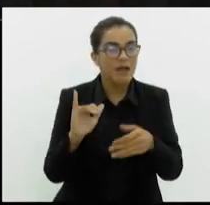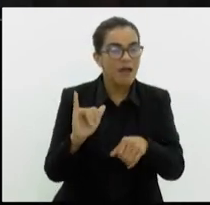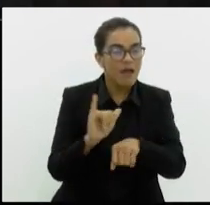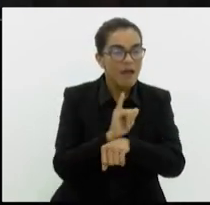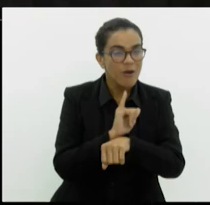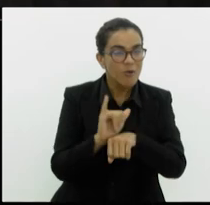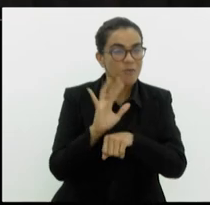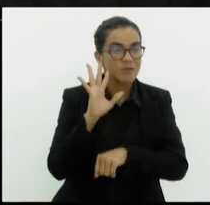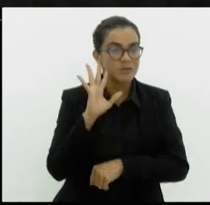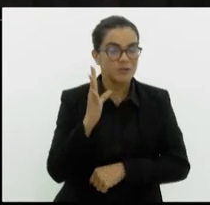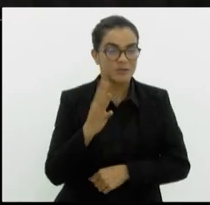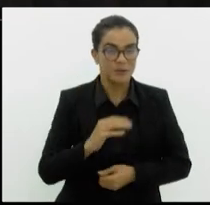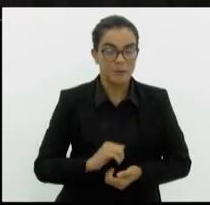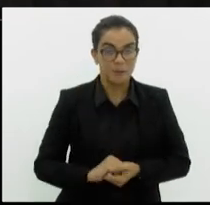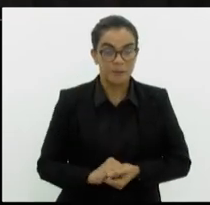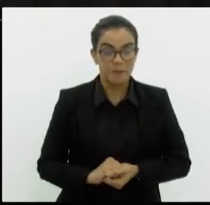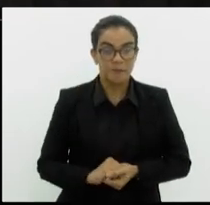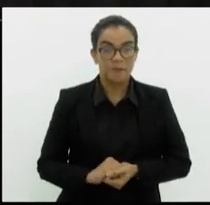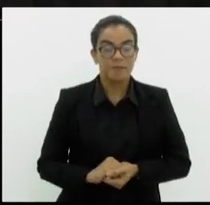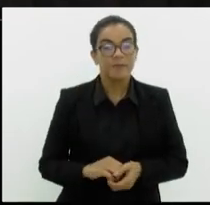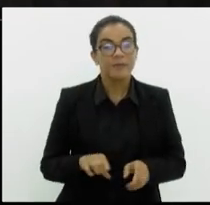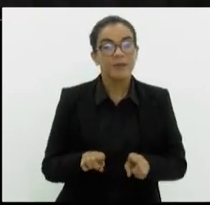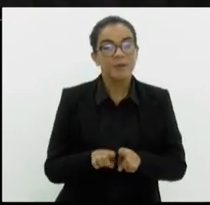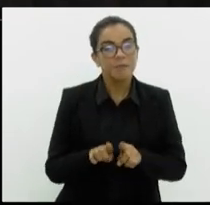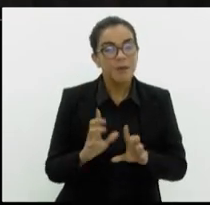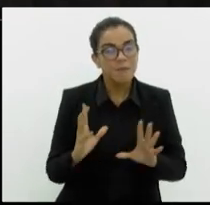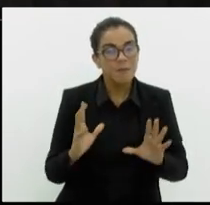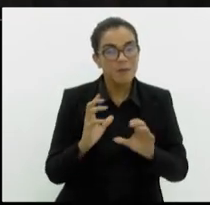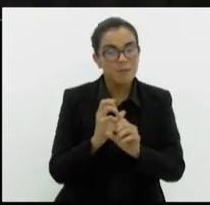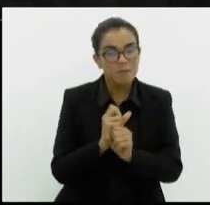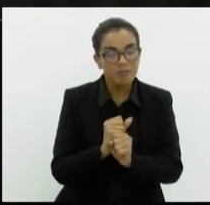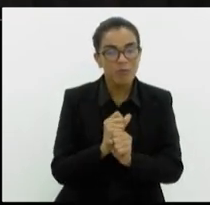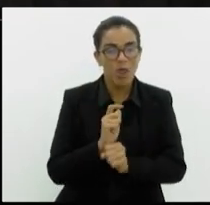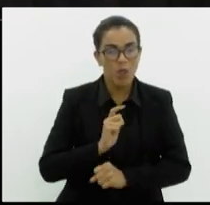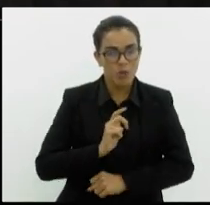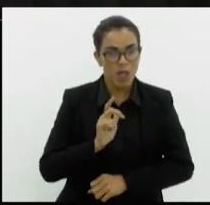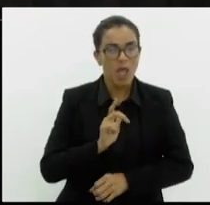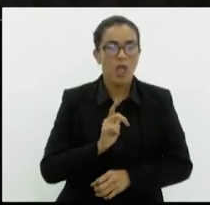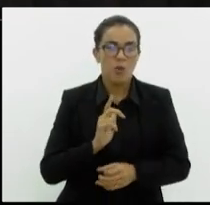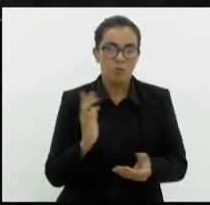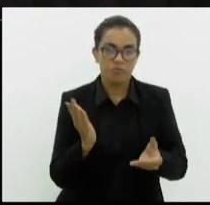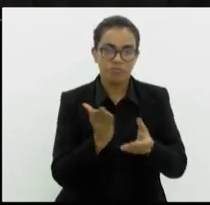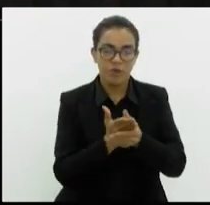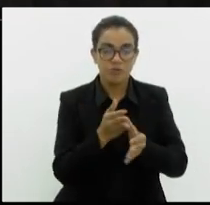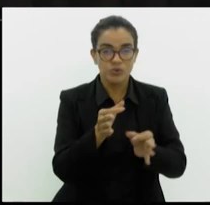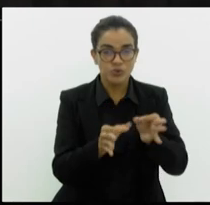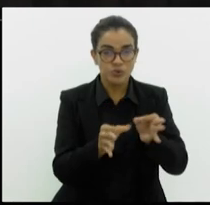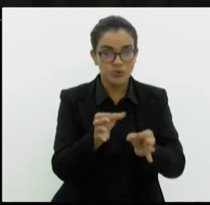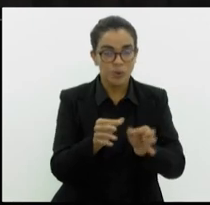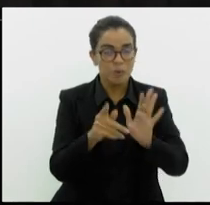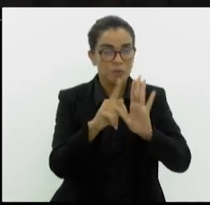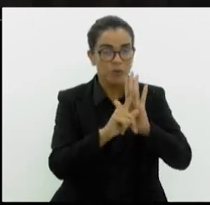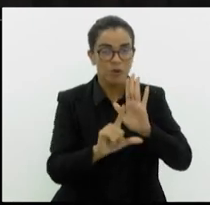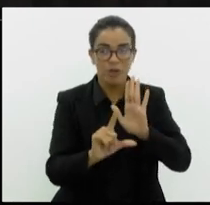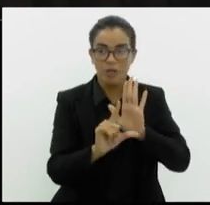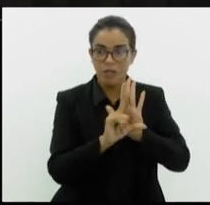saídas. E, para concluir, senhor presidente, eu tenho tramitando na casa um projeto de